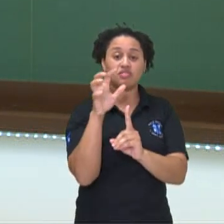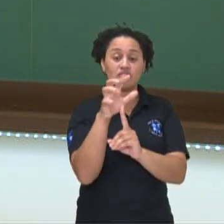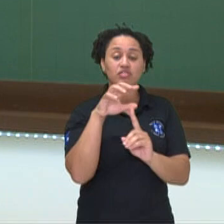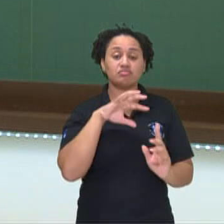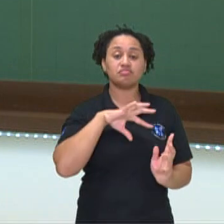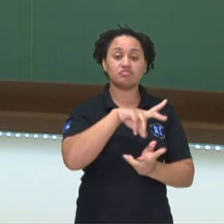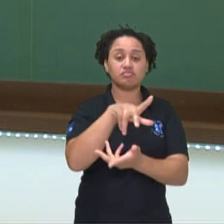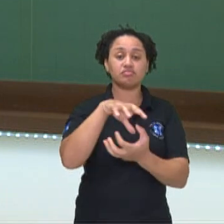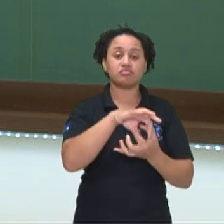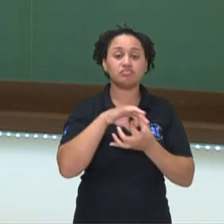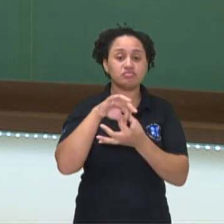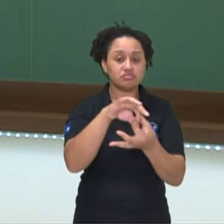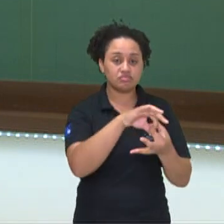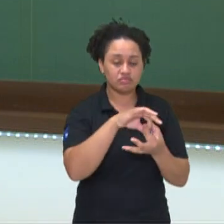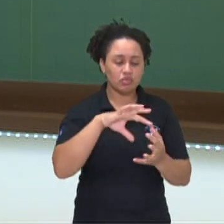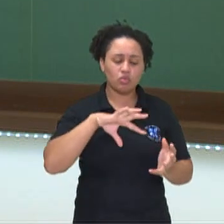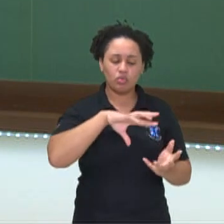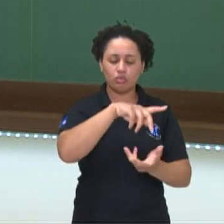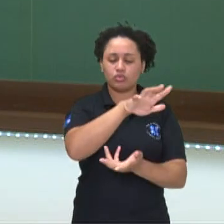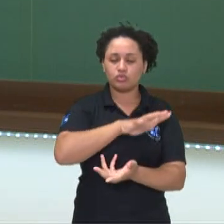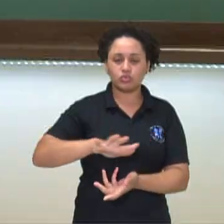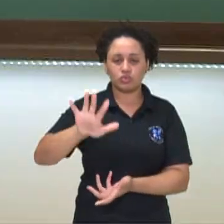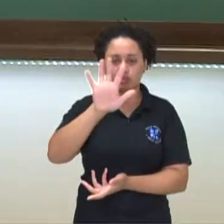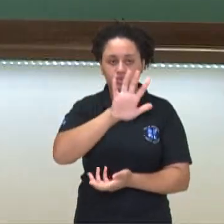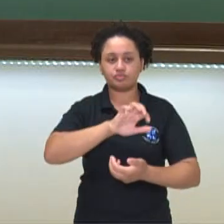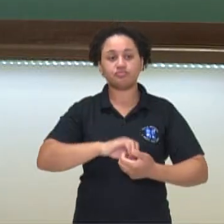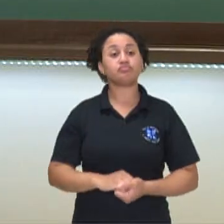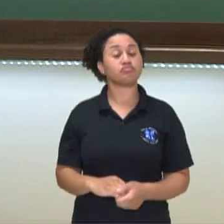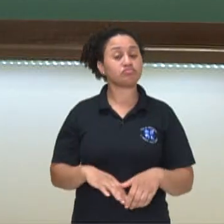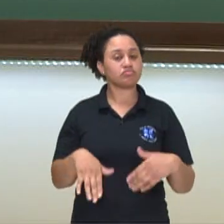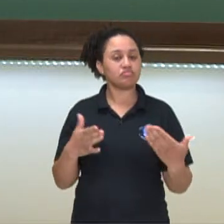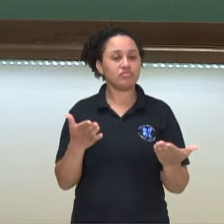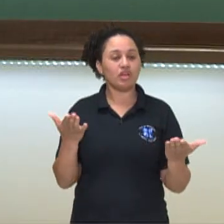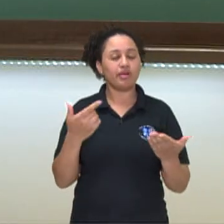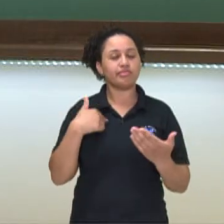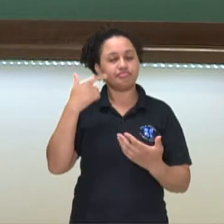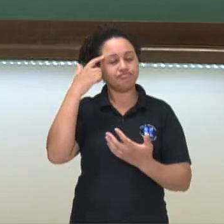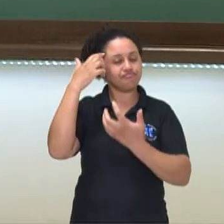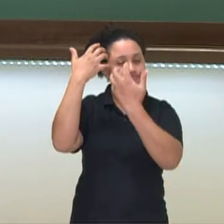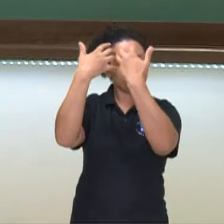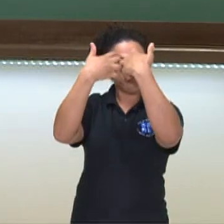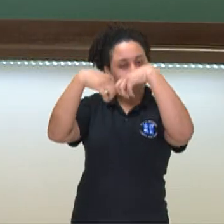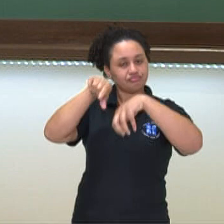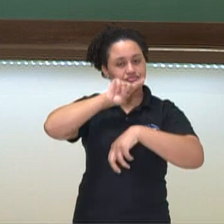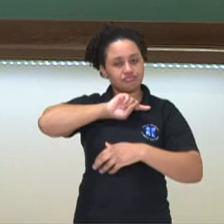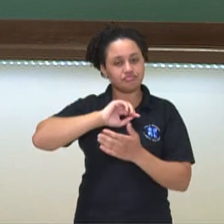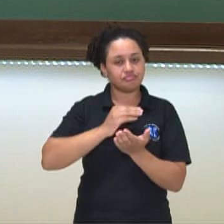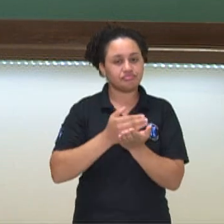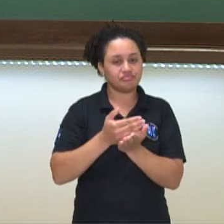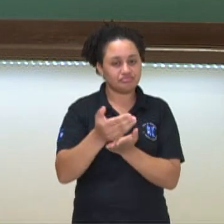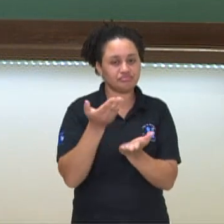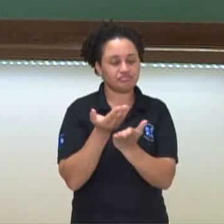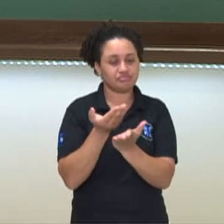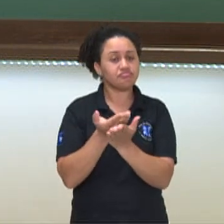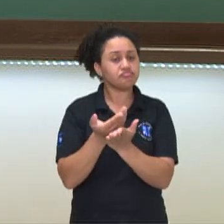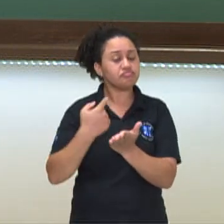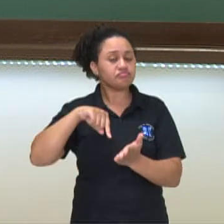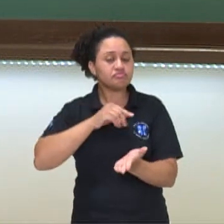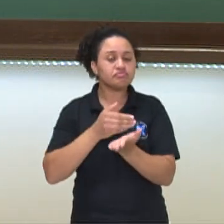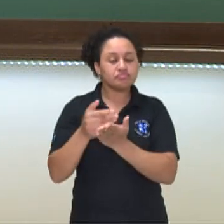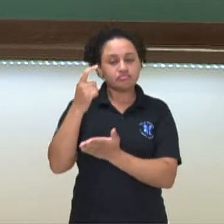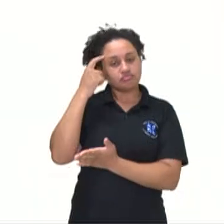eles influenciam no mundo globalizado. E olha só a nossa reflexão inicial. A gente já começa pensando um pouquinho